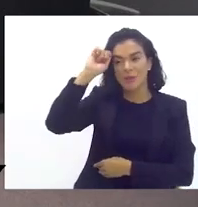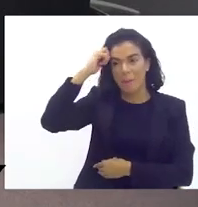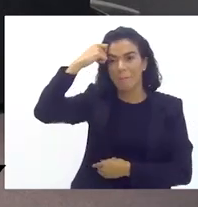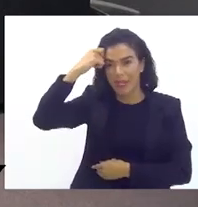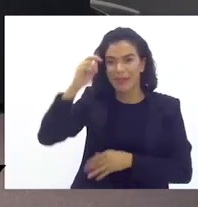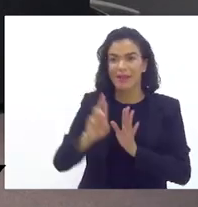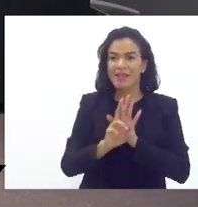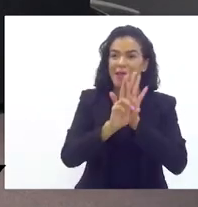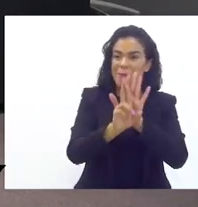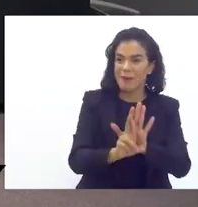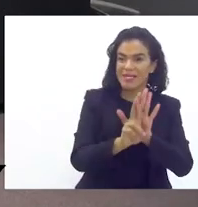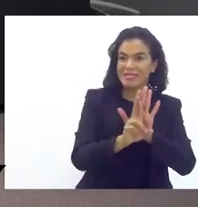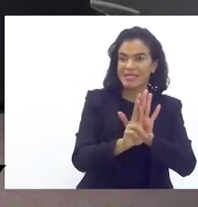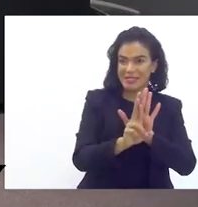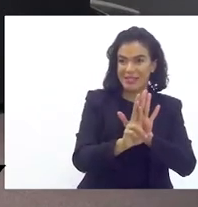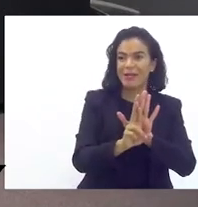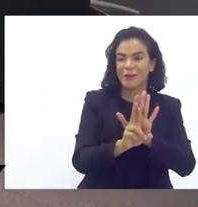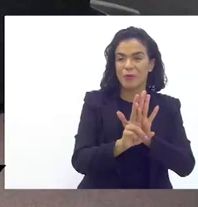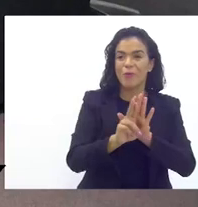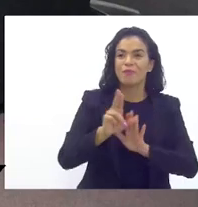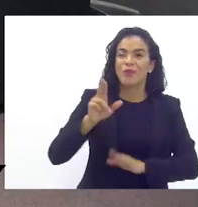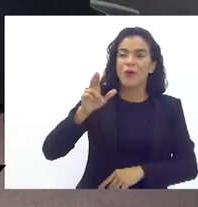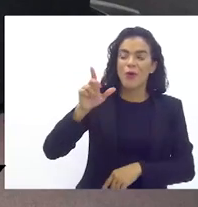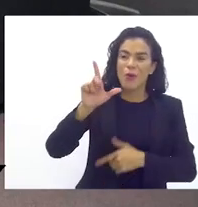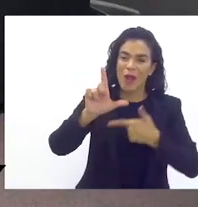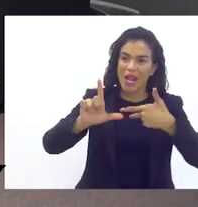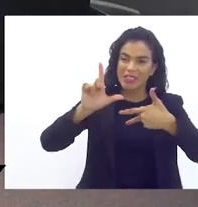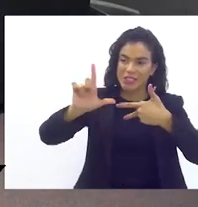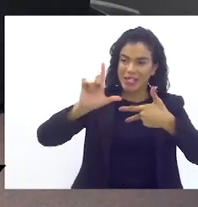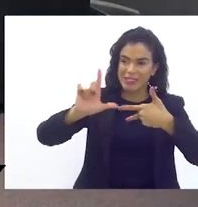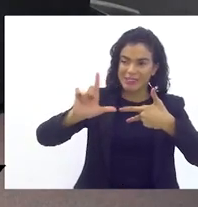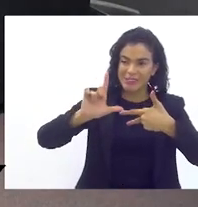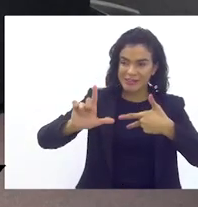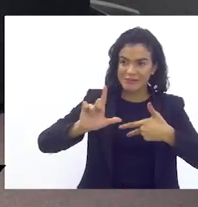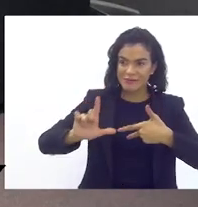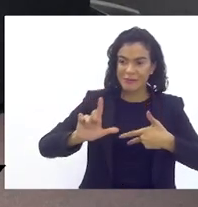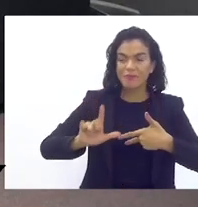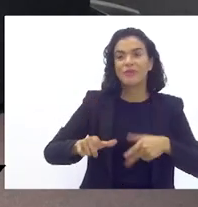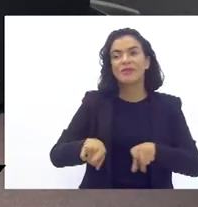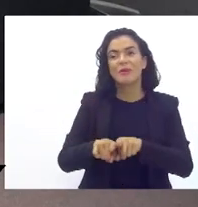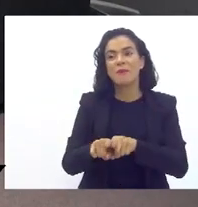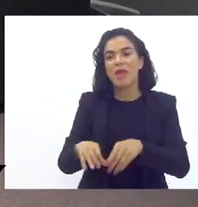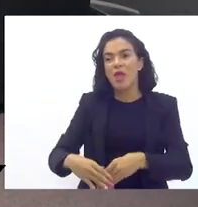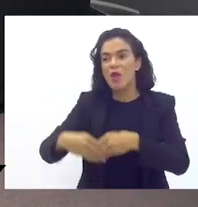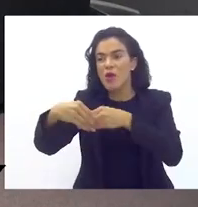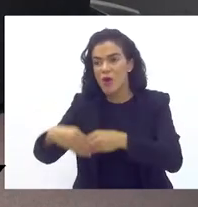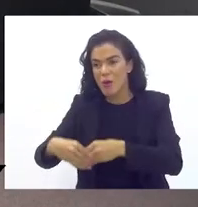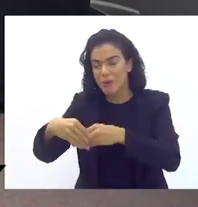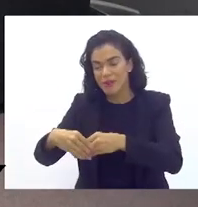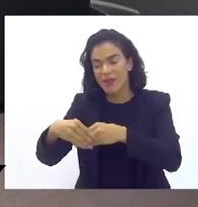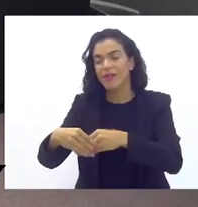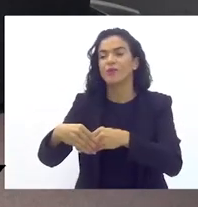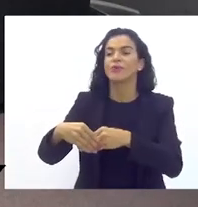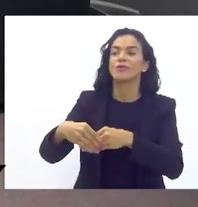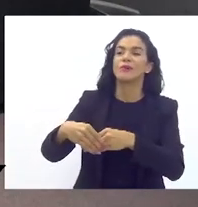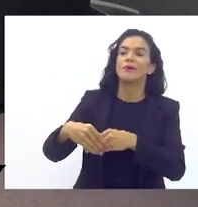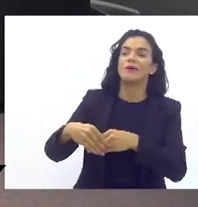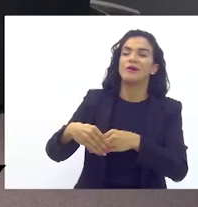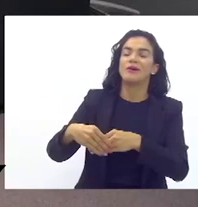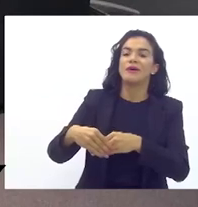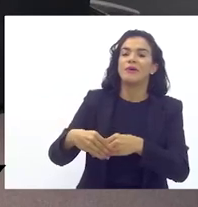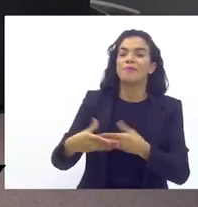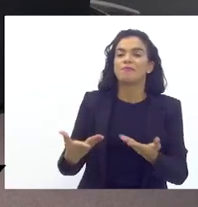representando aqui o legislativo então o carro é complementar deputada Renata Souza e